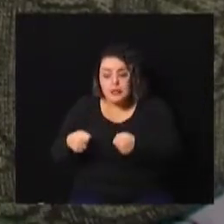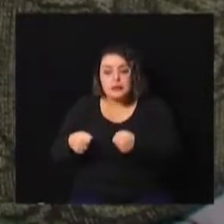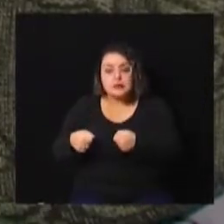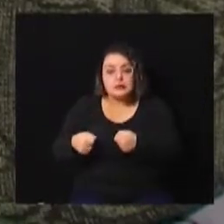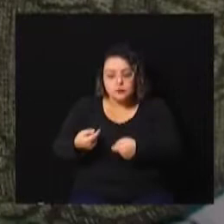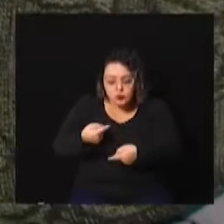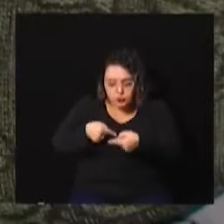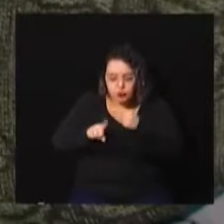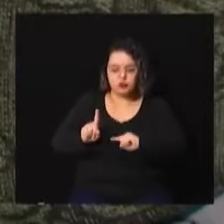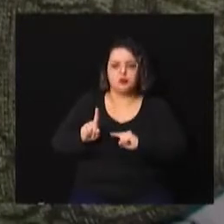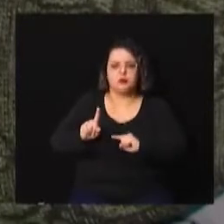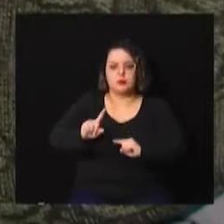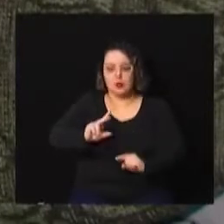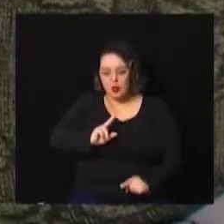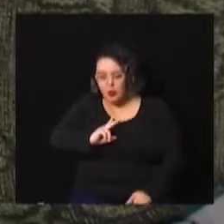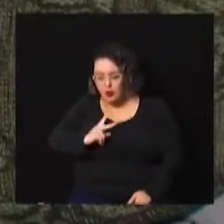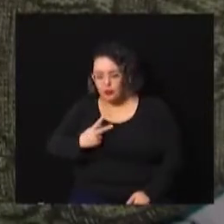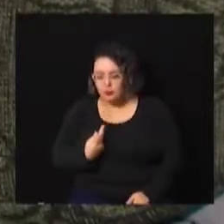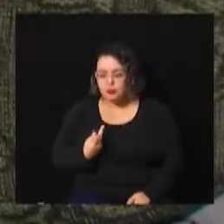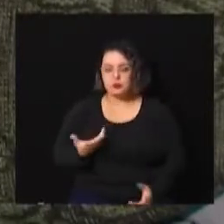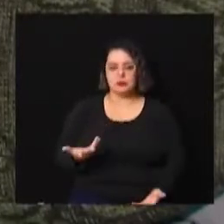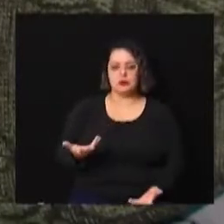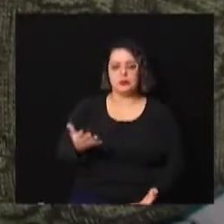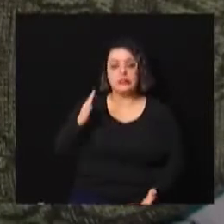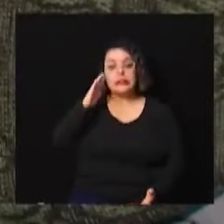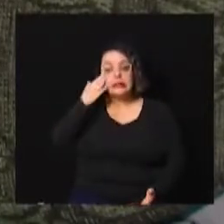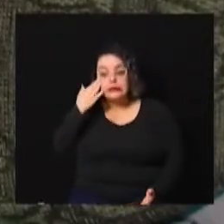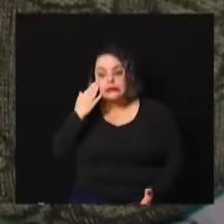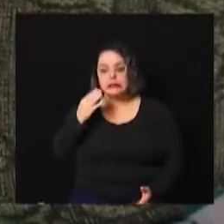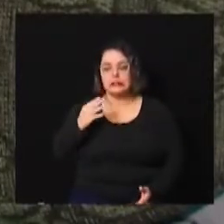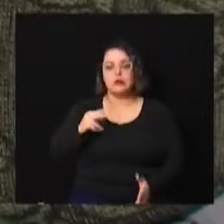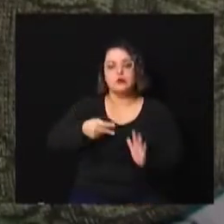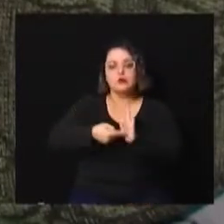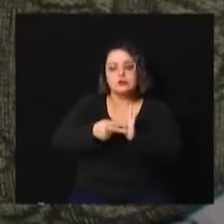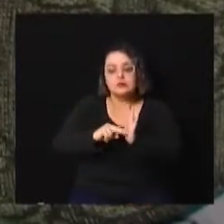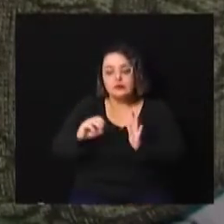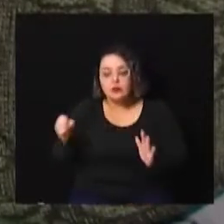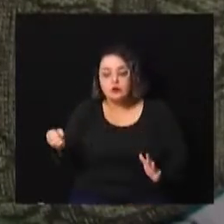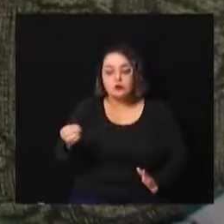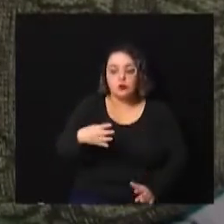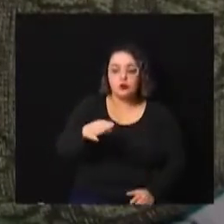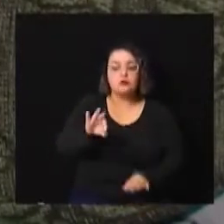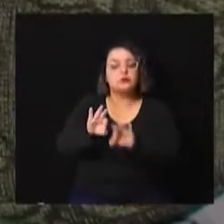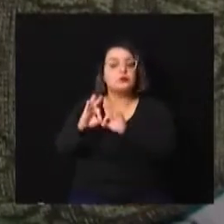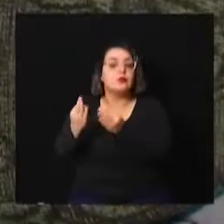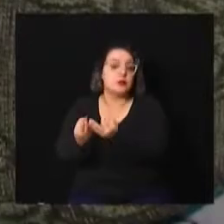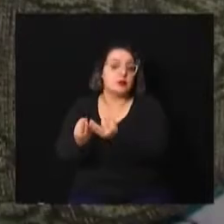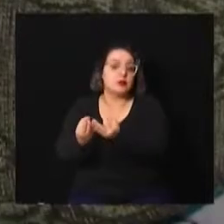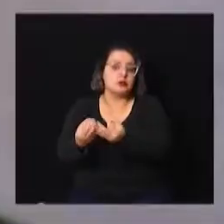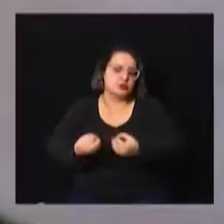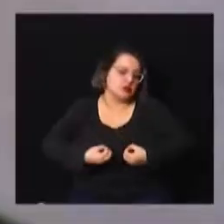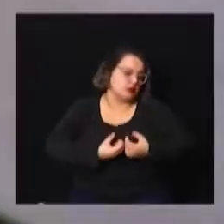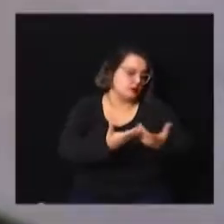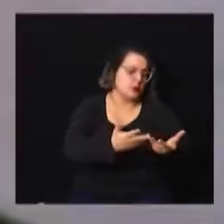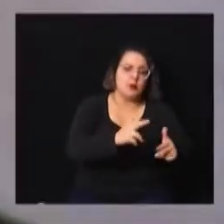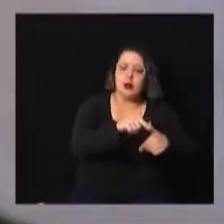precisa ressignificar, né, a palavra família. Eu acho que a gente se dispõe a tantos outros, por que não?